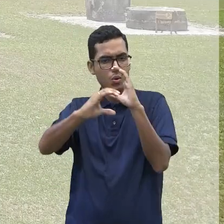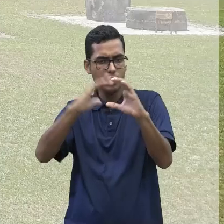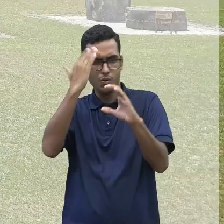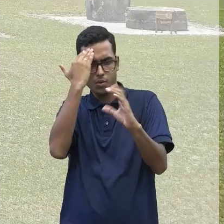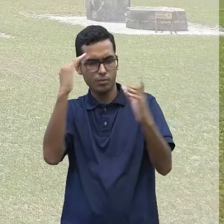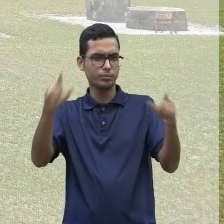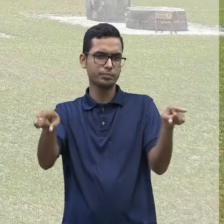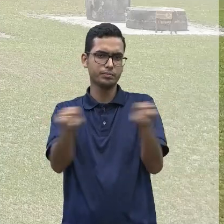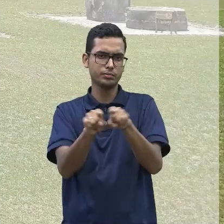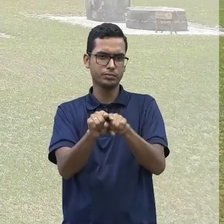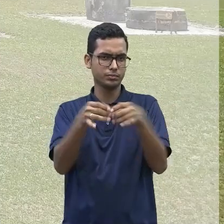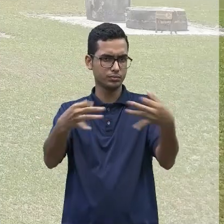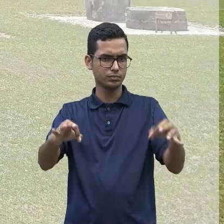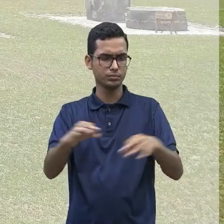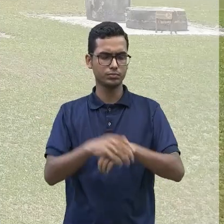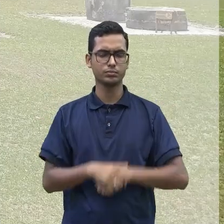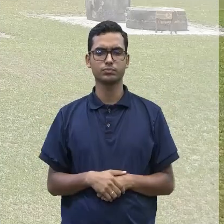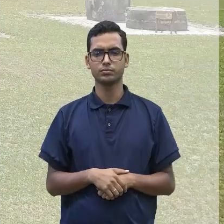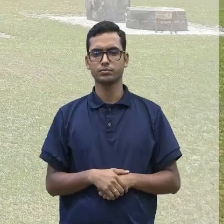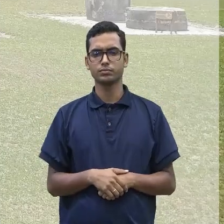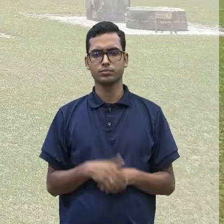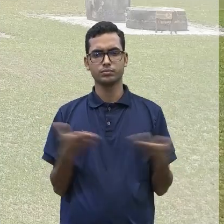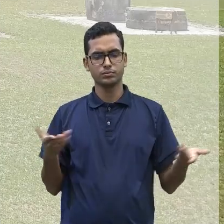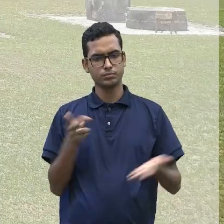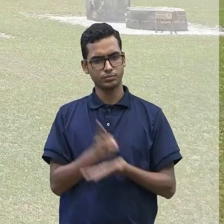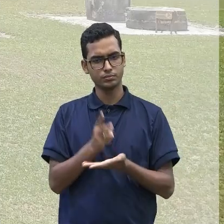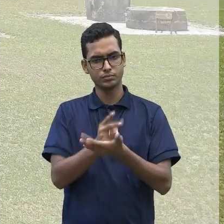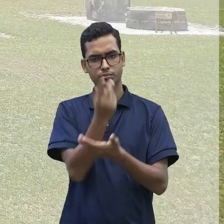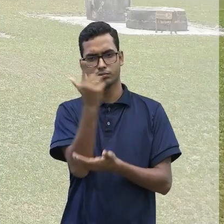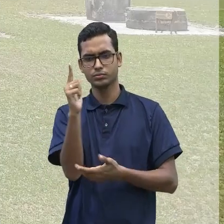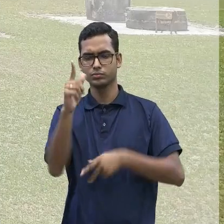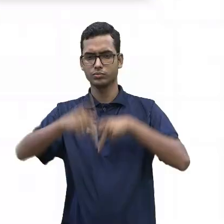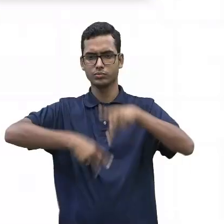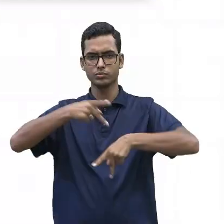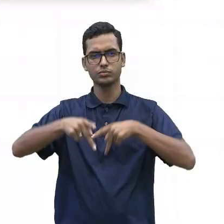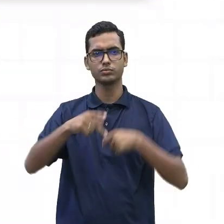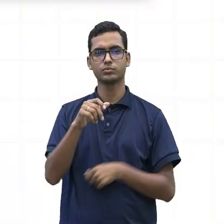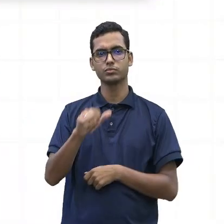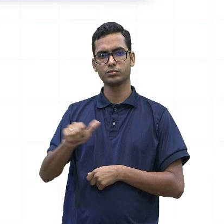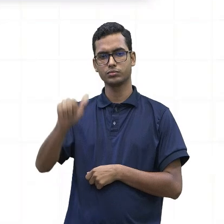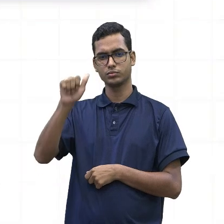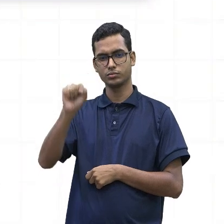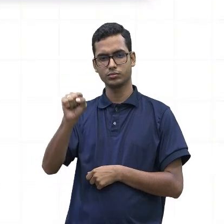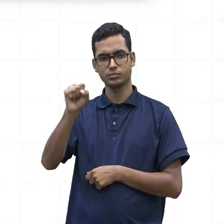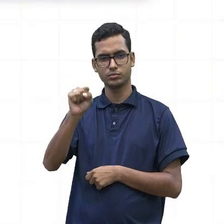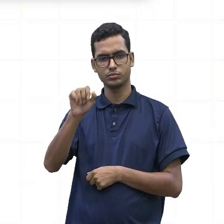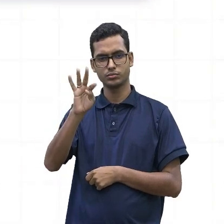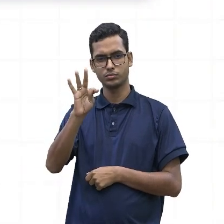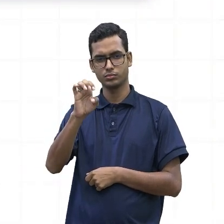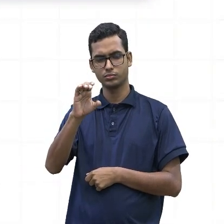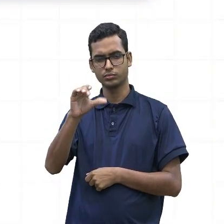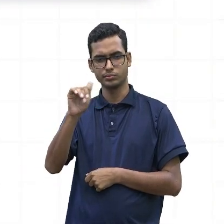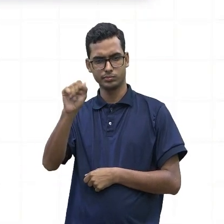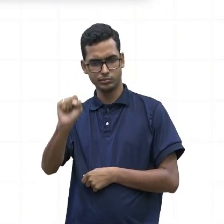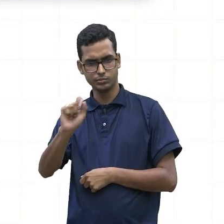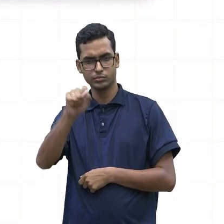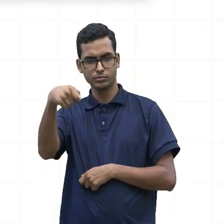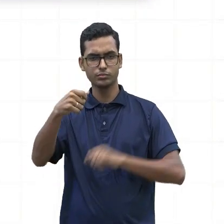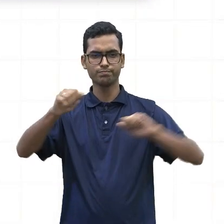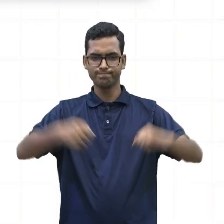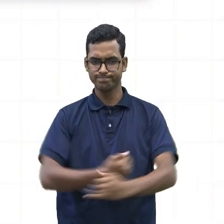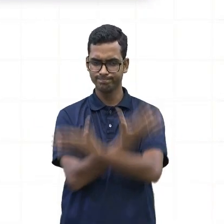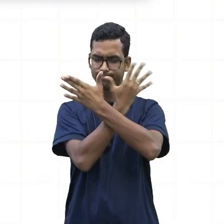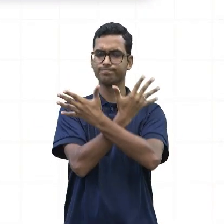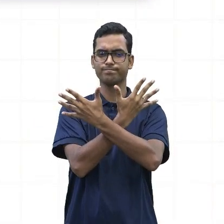compreensão, certo? Continuando, vamos verificar os astecas. Olhem só. Os astecas habitavam na região